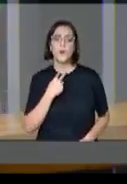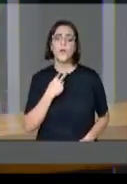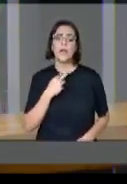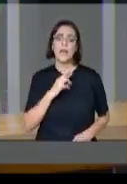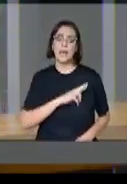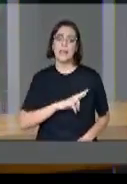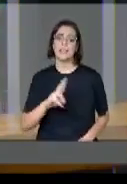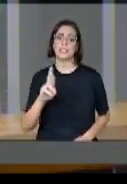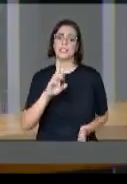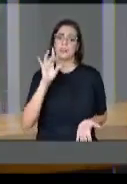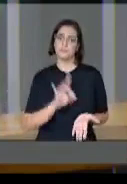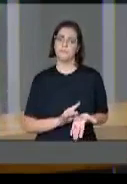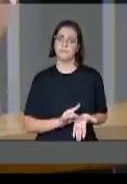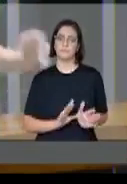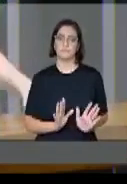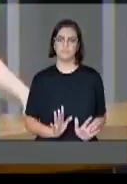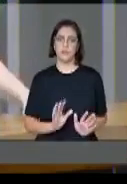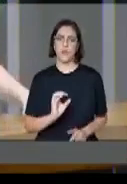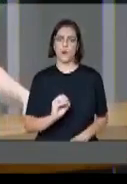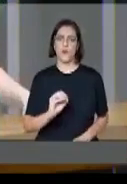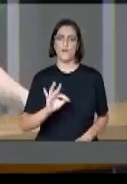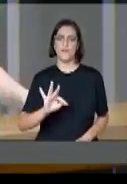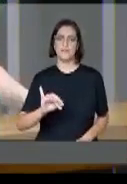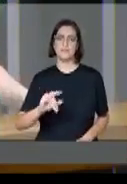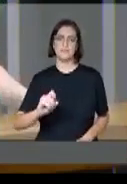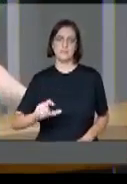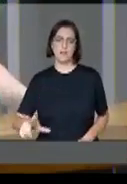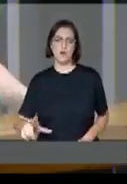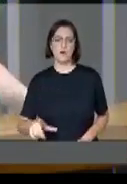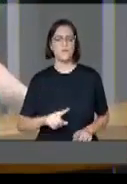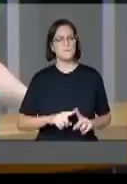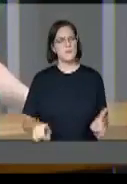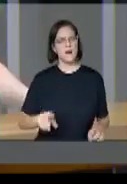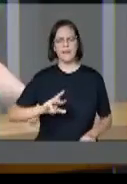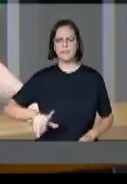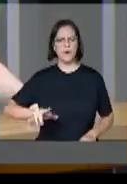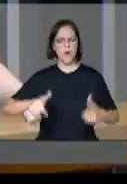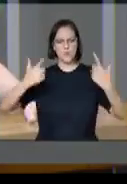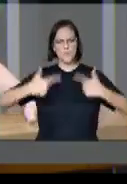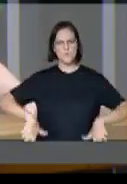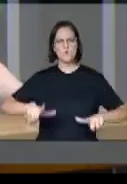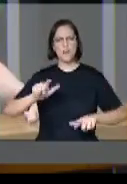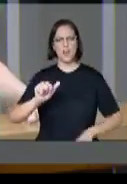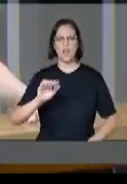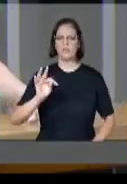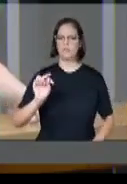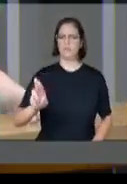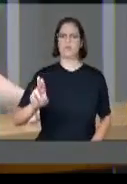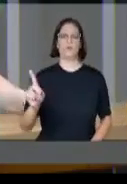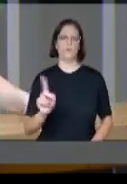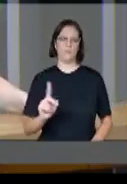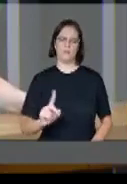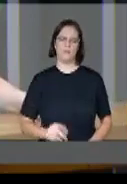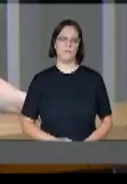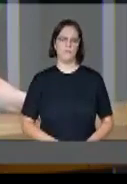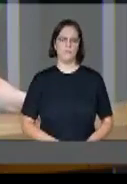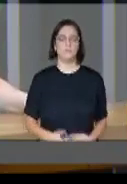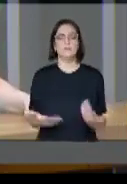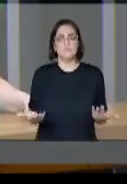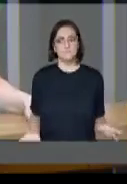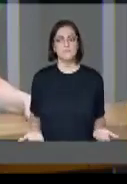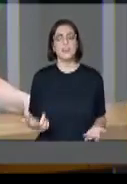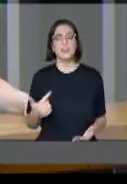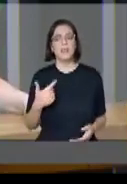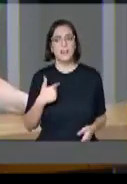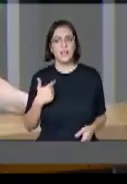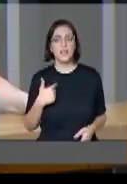laico, mas não ateu. Então, na verdade, eu só pedi a palavra para poder olhar para vocês, para